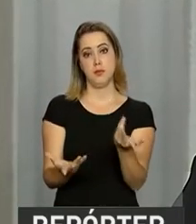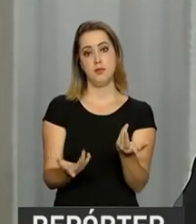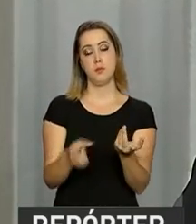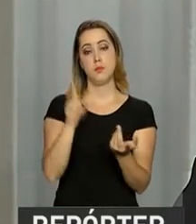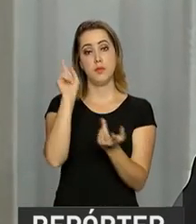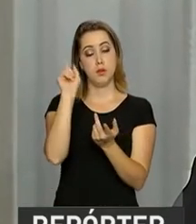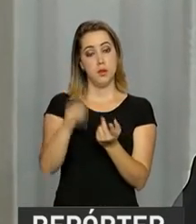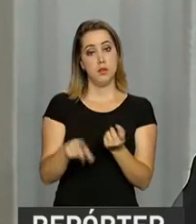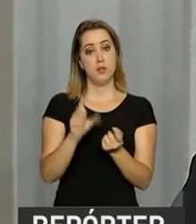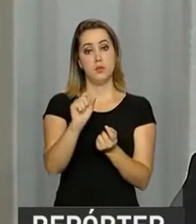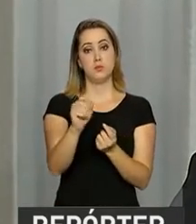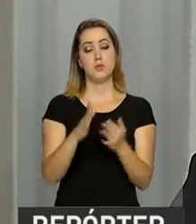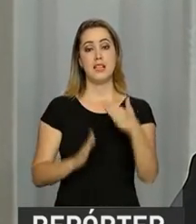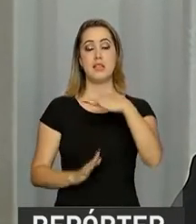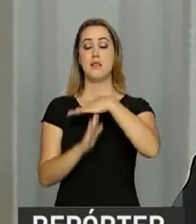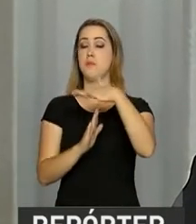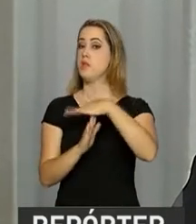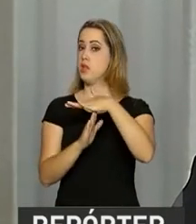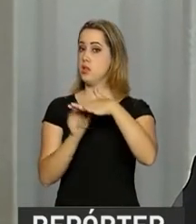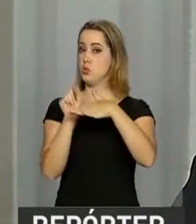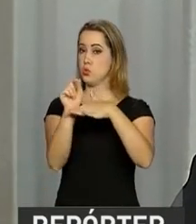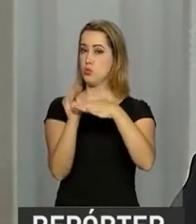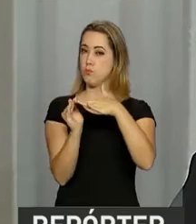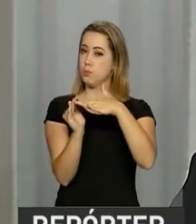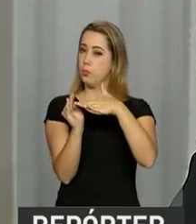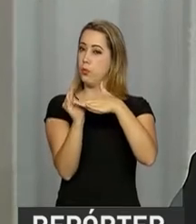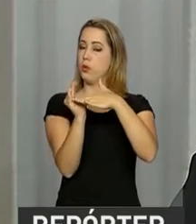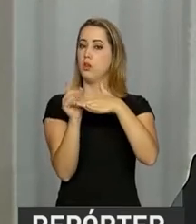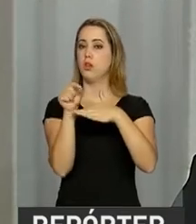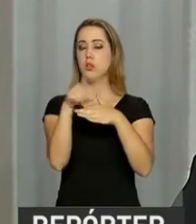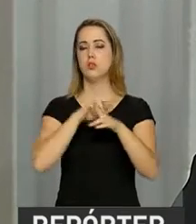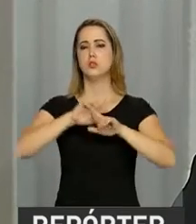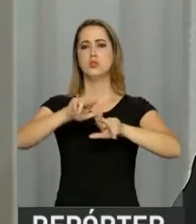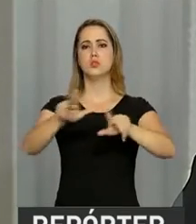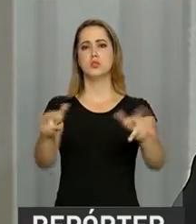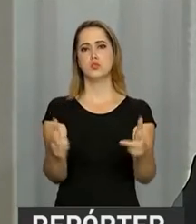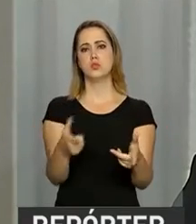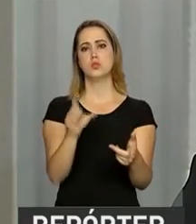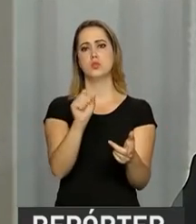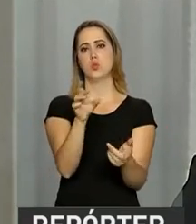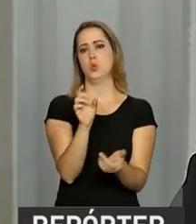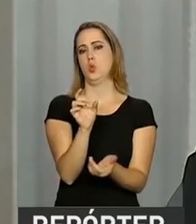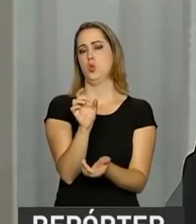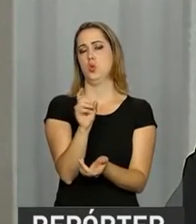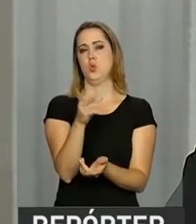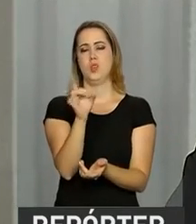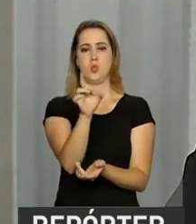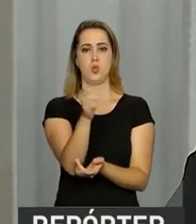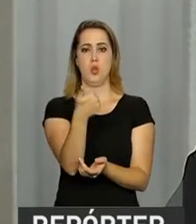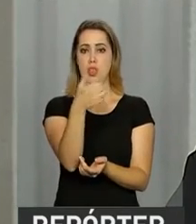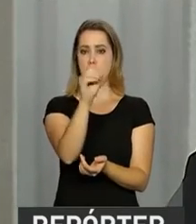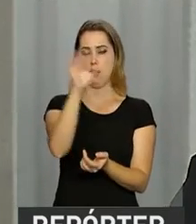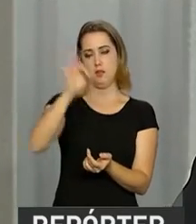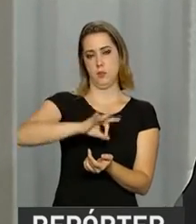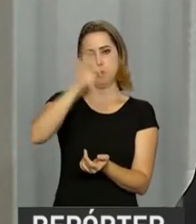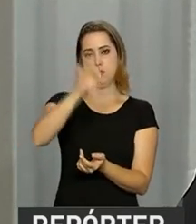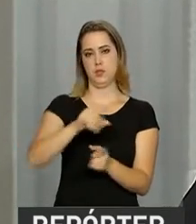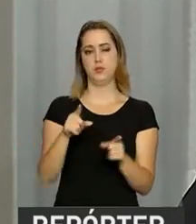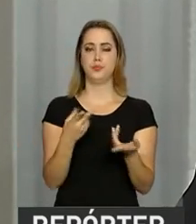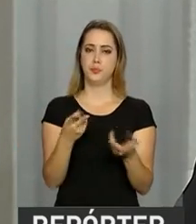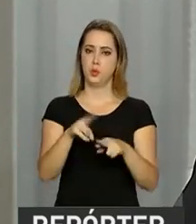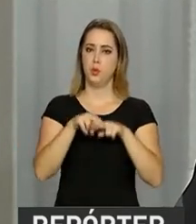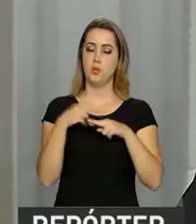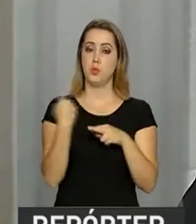A questão do limite de tolerância é levado a diversos fatores. Não é fixo a questão dos 10%.